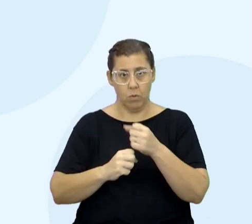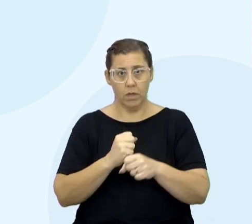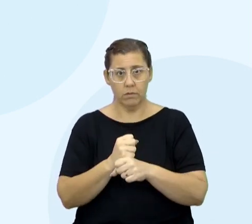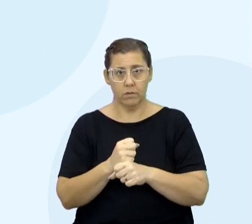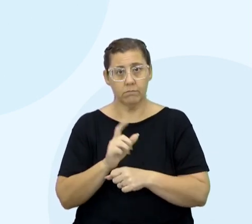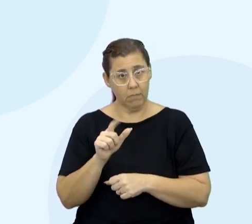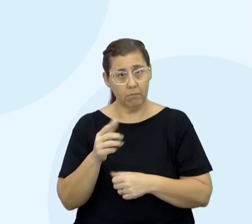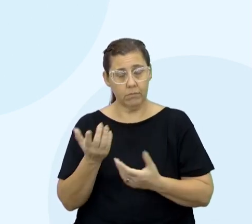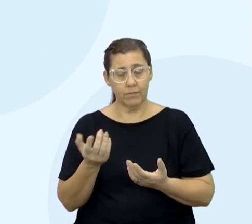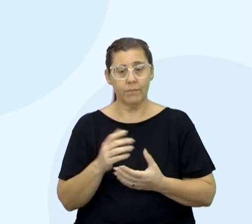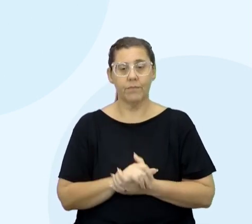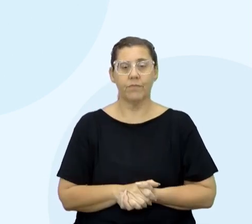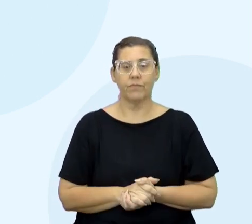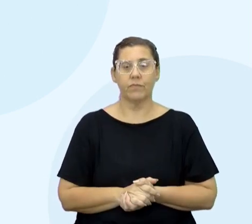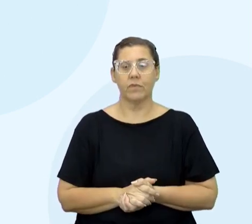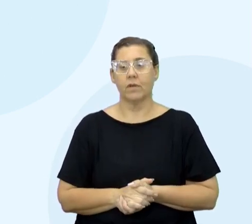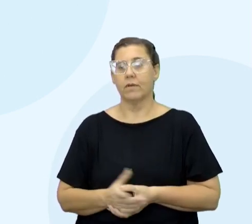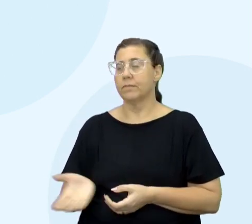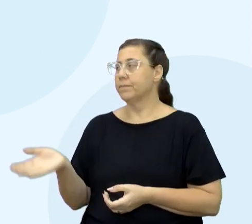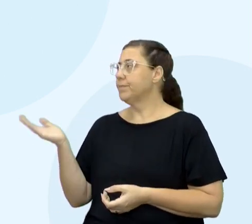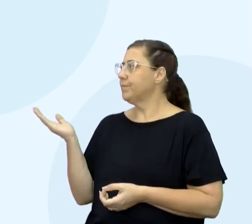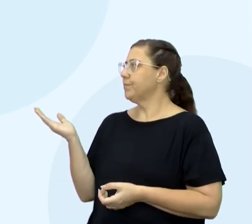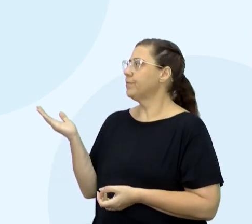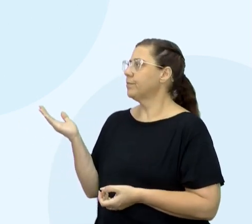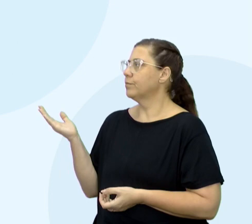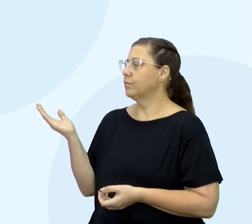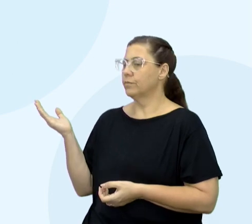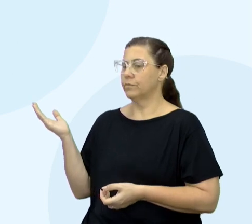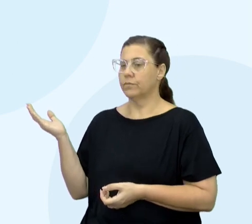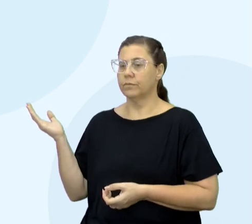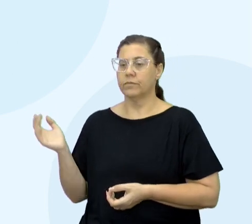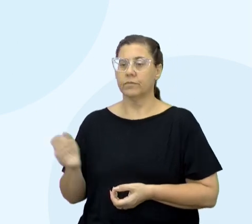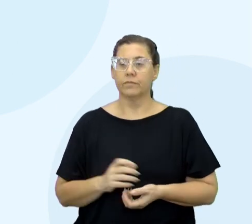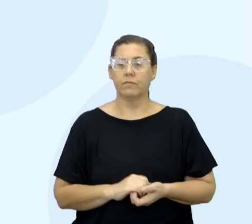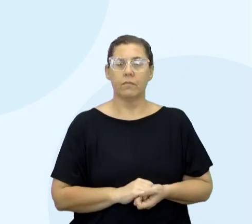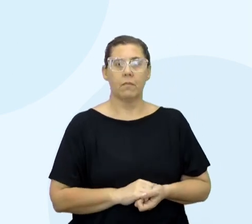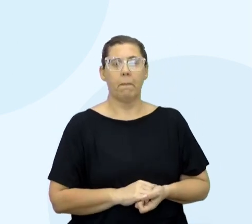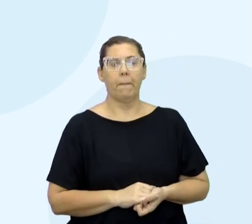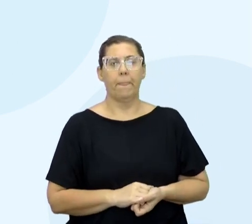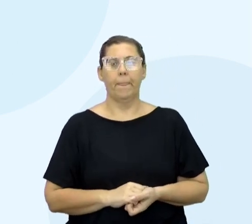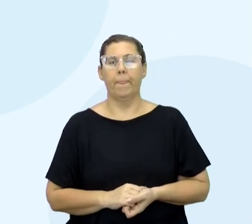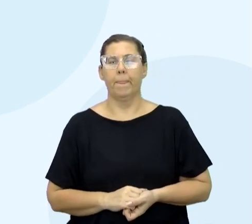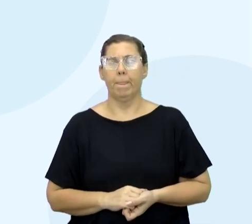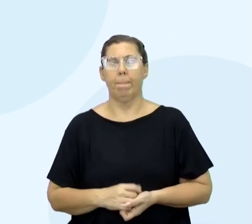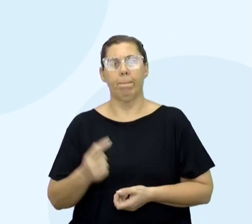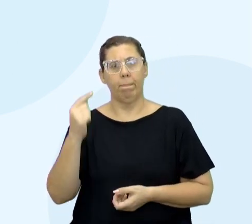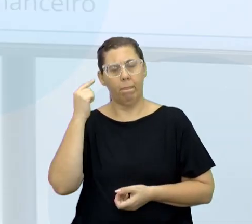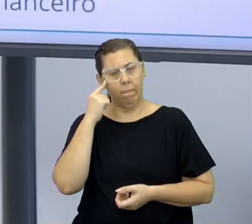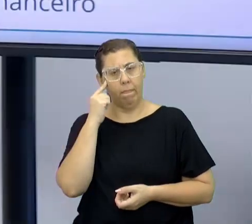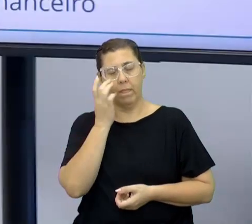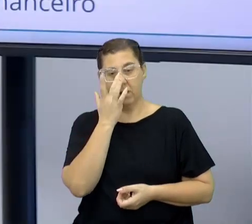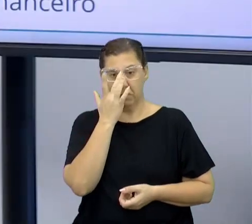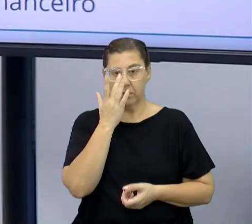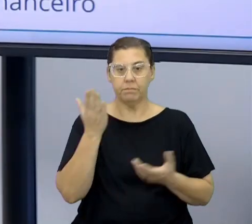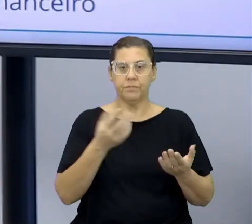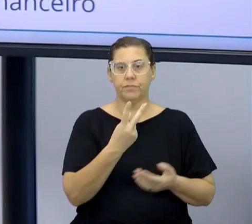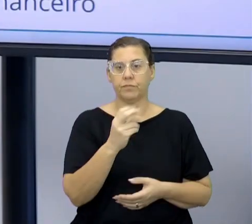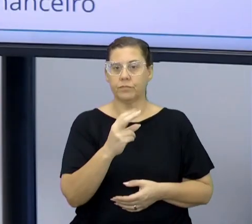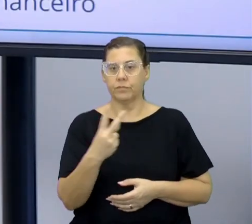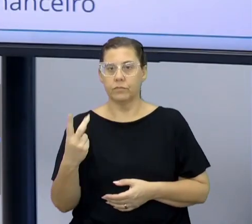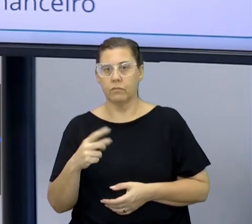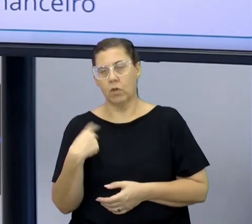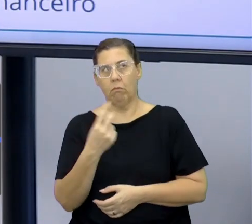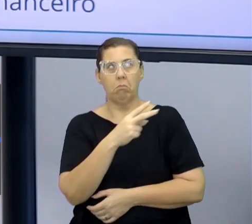Tá aqui, então, a gente está falando aí de um prazo mais longo, né? Então, pensando que agora 2022 você está na